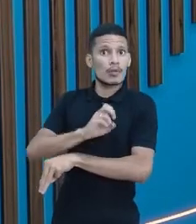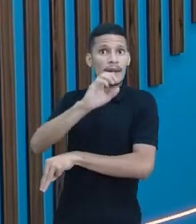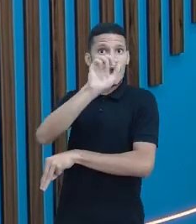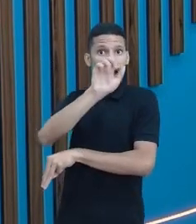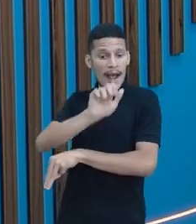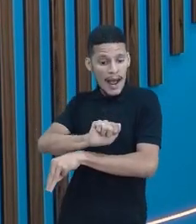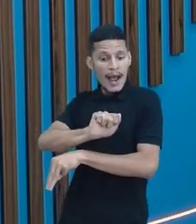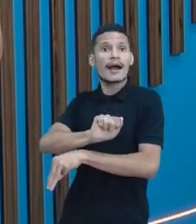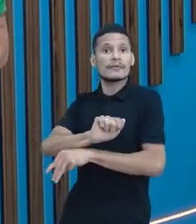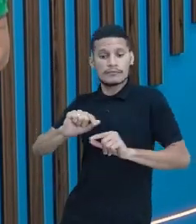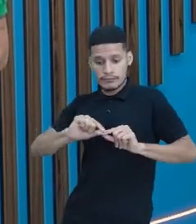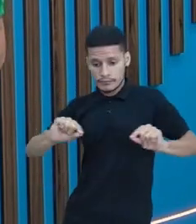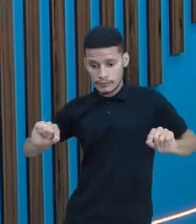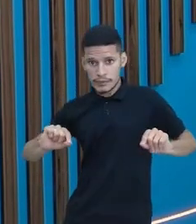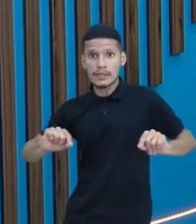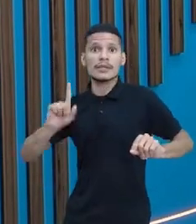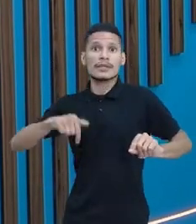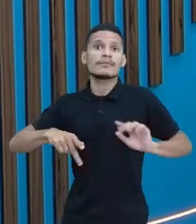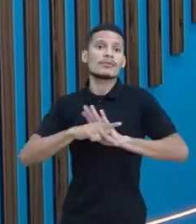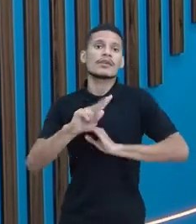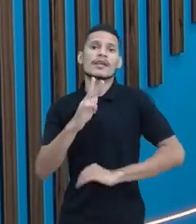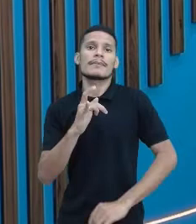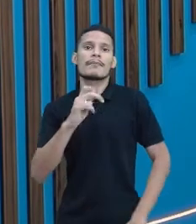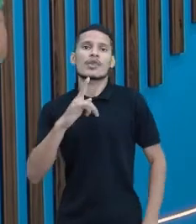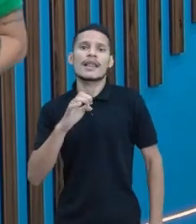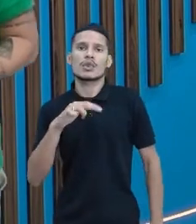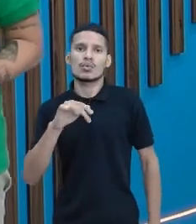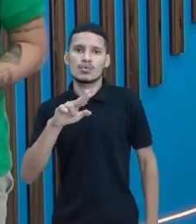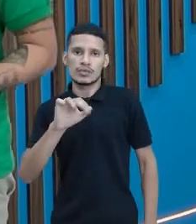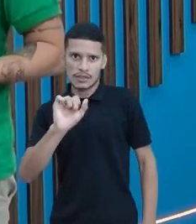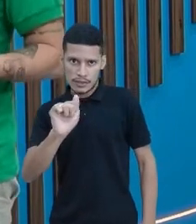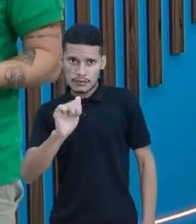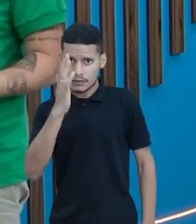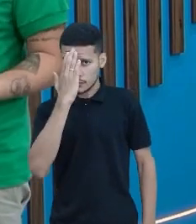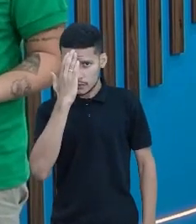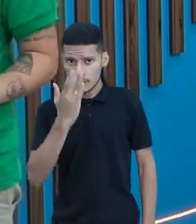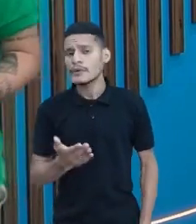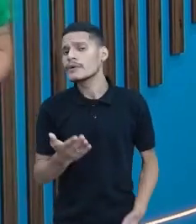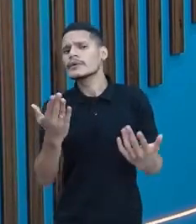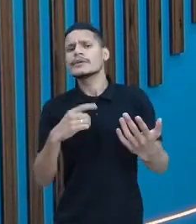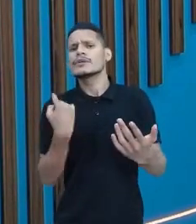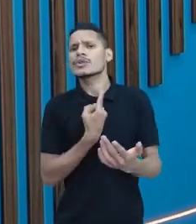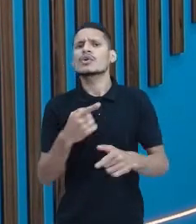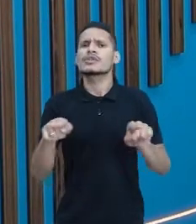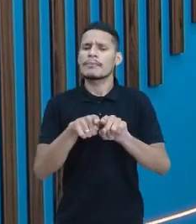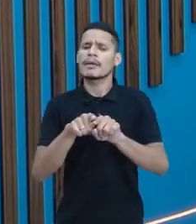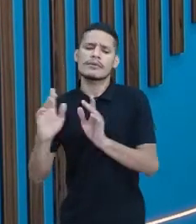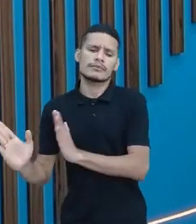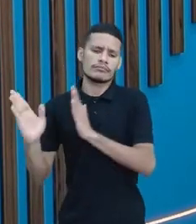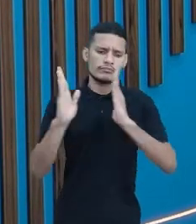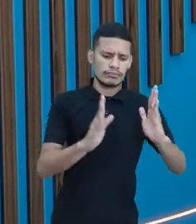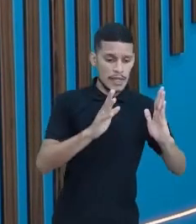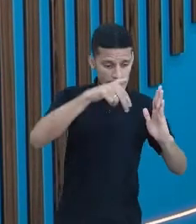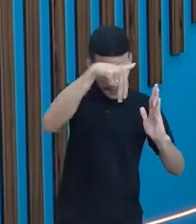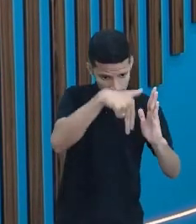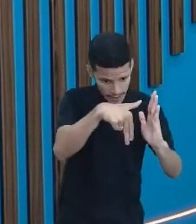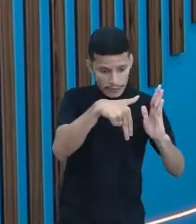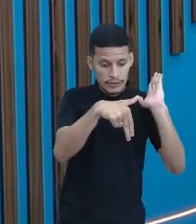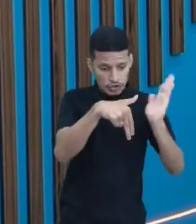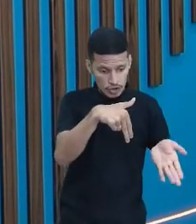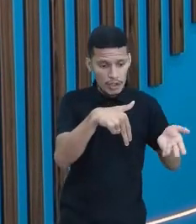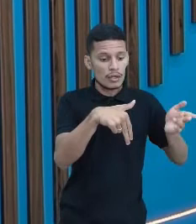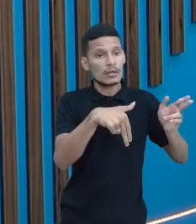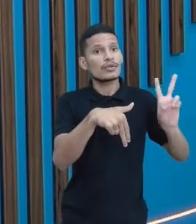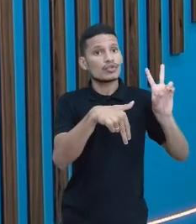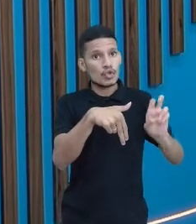fosse a sombra do cateto C em cima da hipotenusa. Da mesma forma, a projeção N, no caso aqui, é a